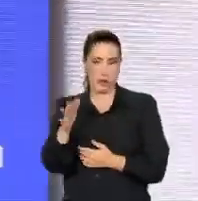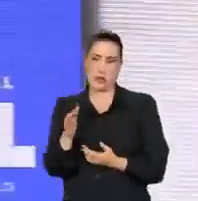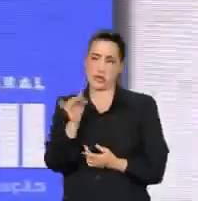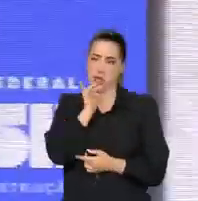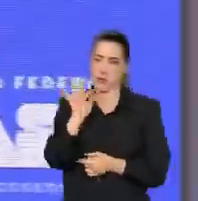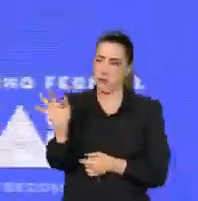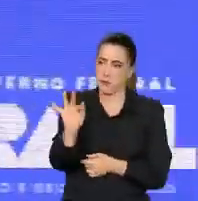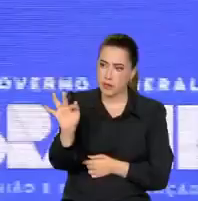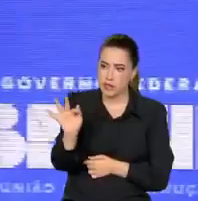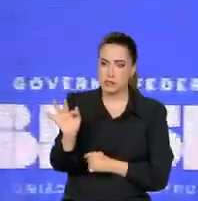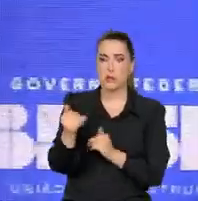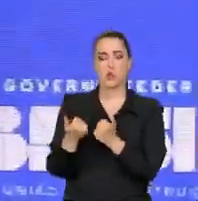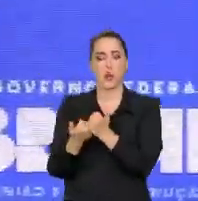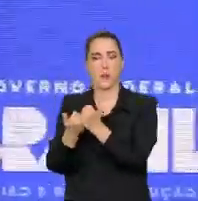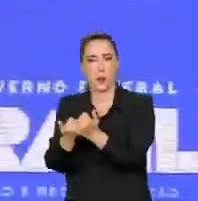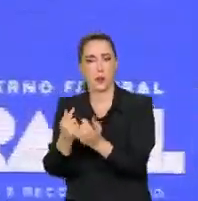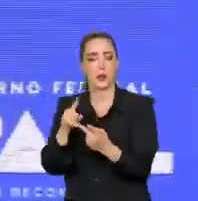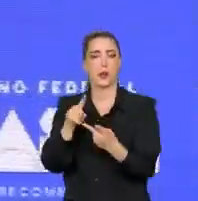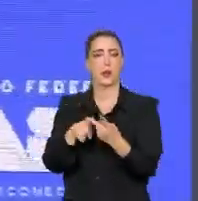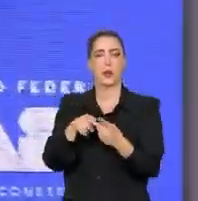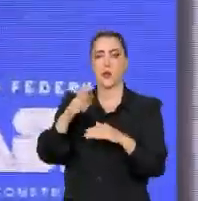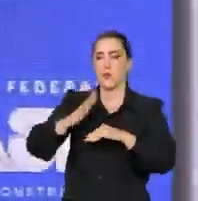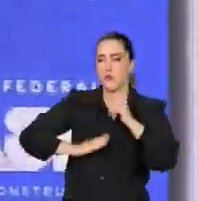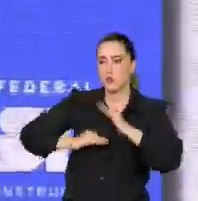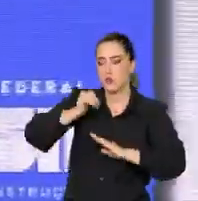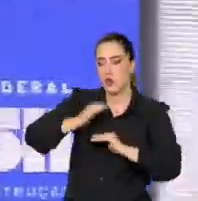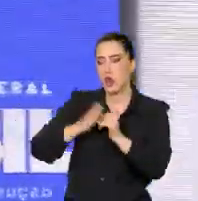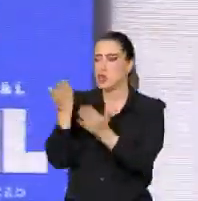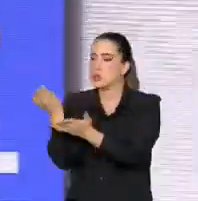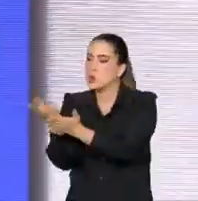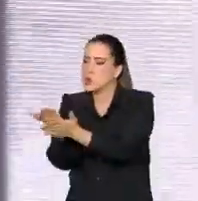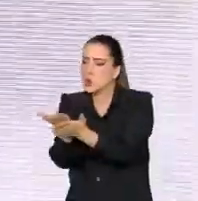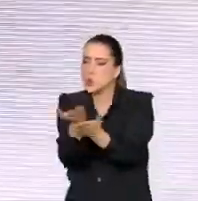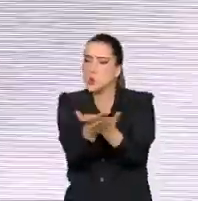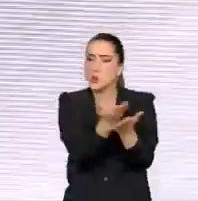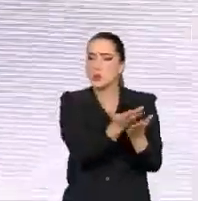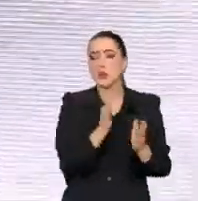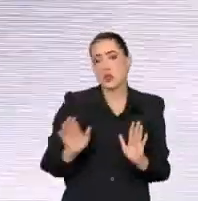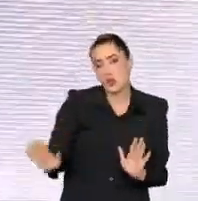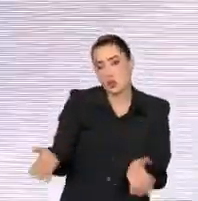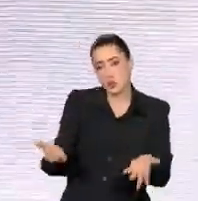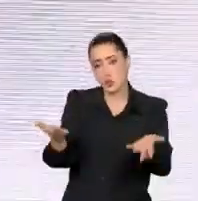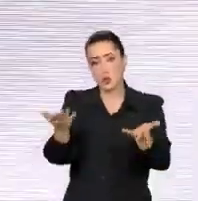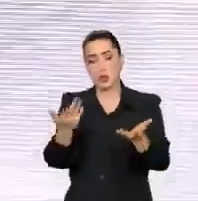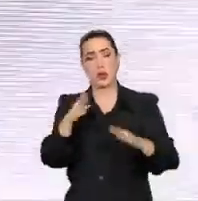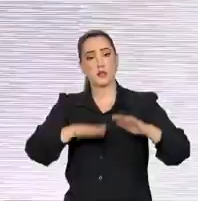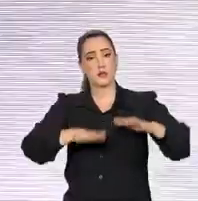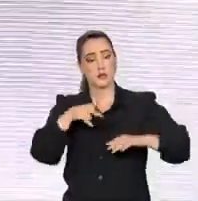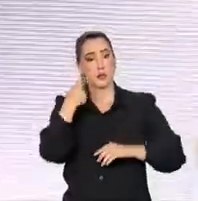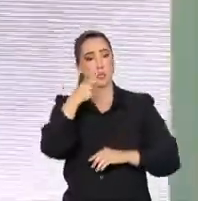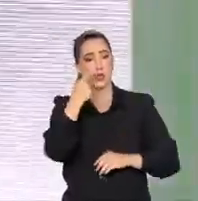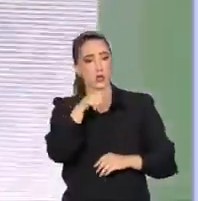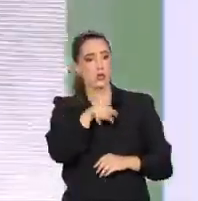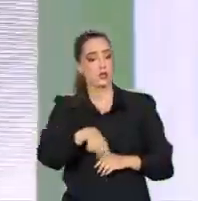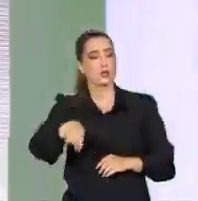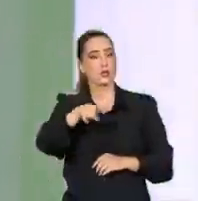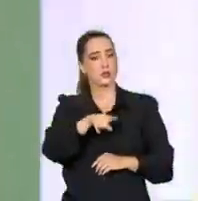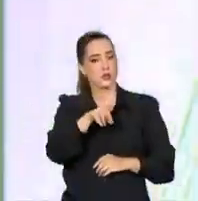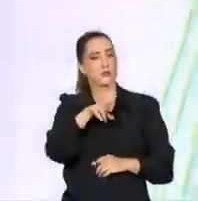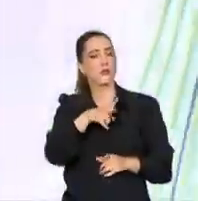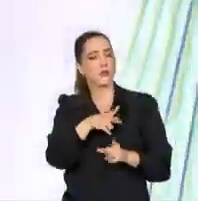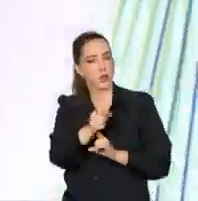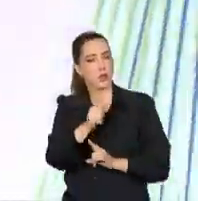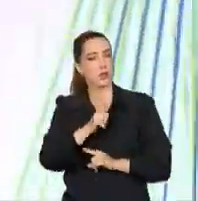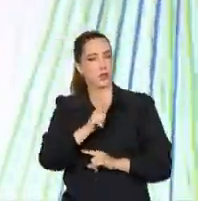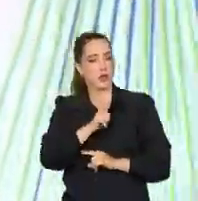de apoio são especialistas, são estudiosos, que têm estimulado algumas políticas que têm sido exitosas,